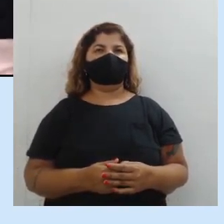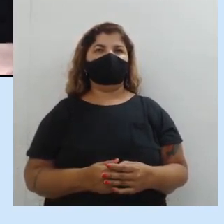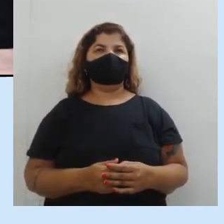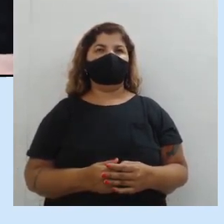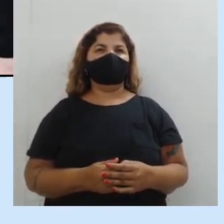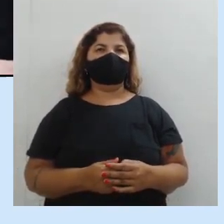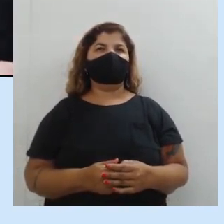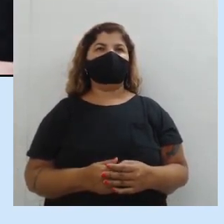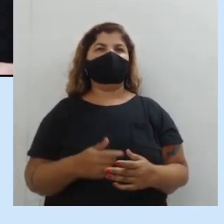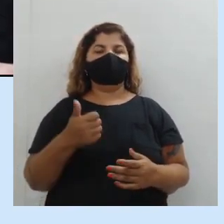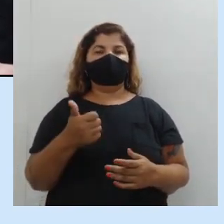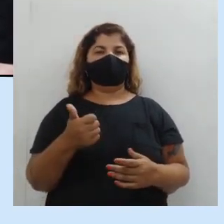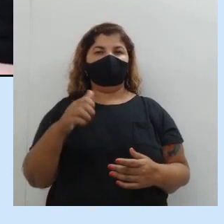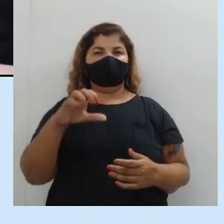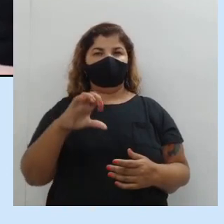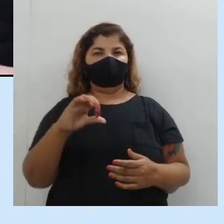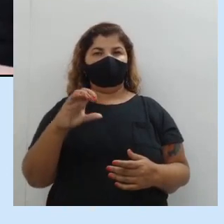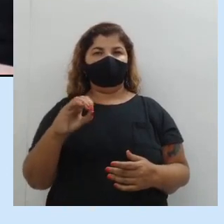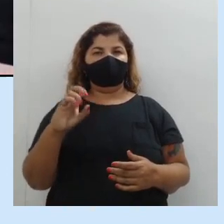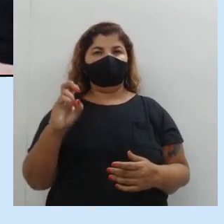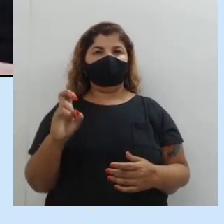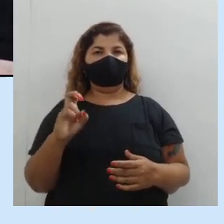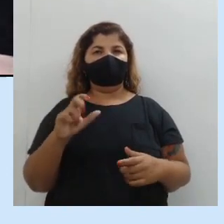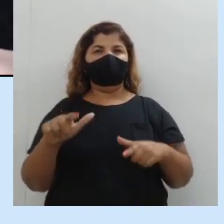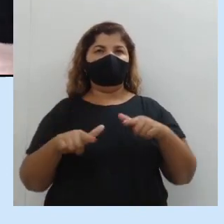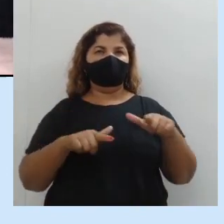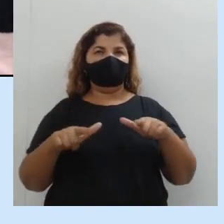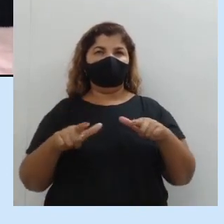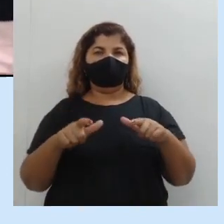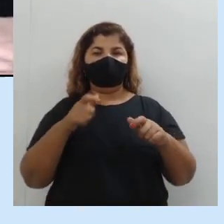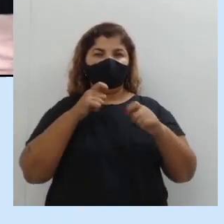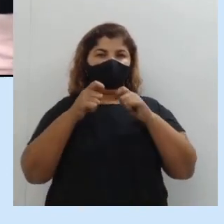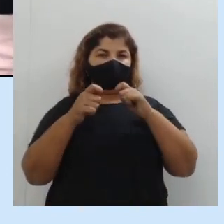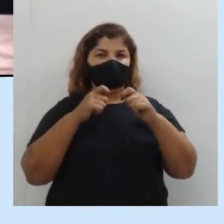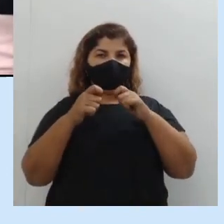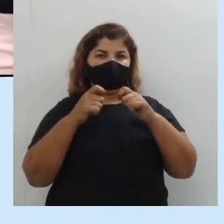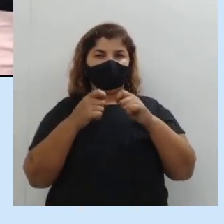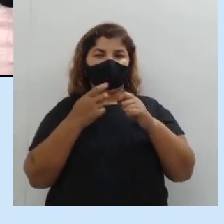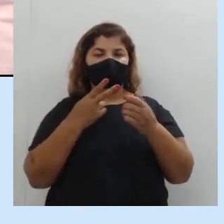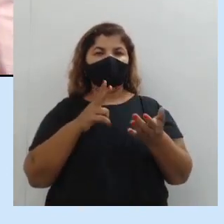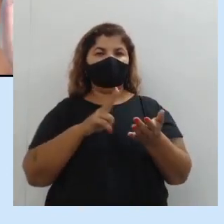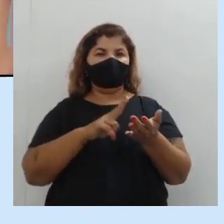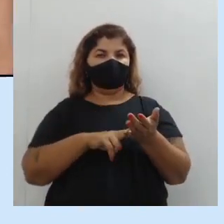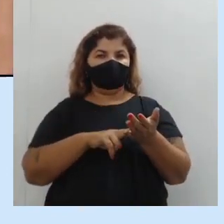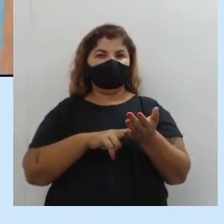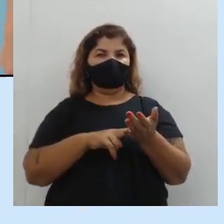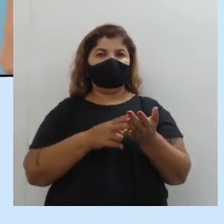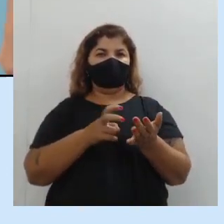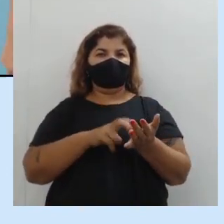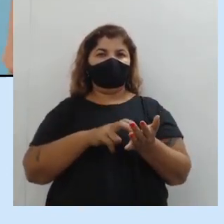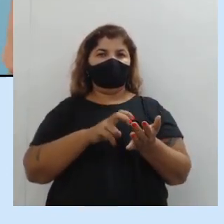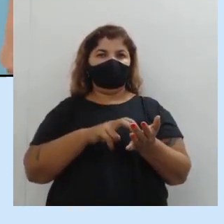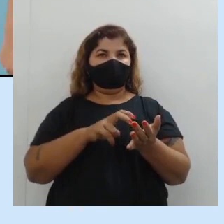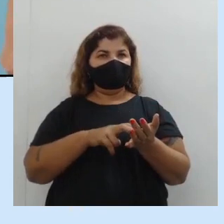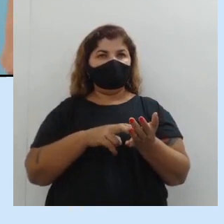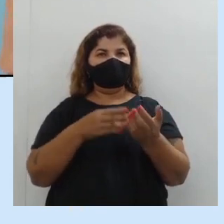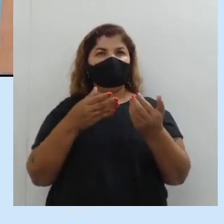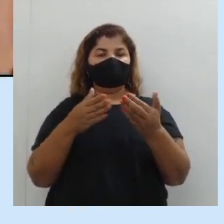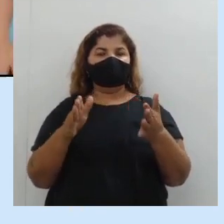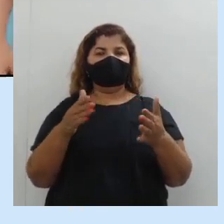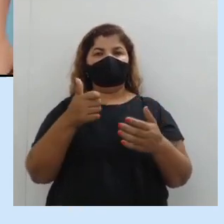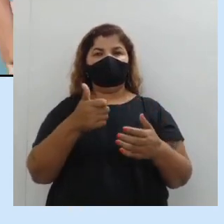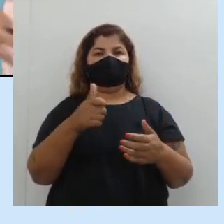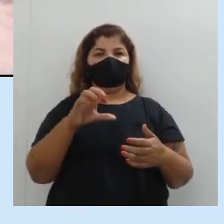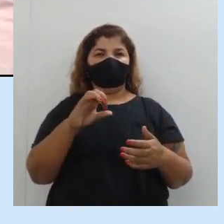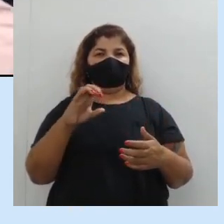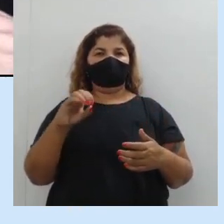Em 1905, trabalhou como jornalista no Correio da Manhã. Lançou em 1907 a